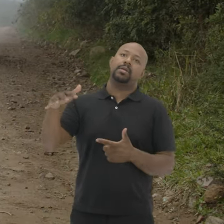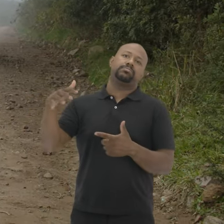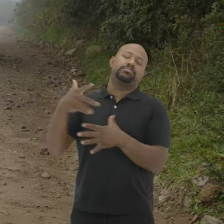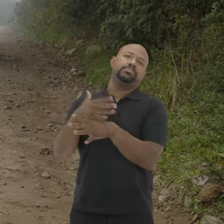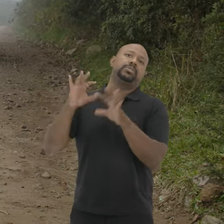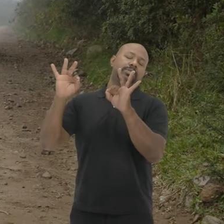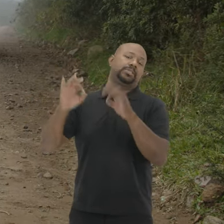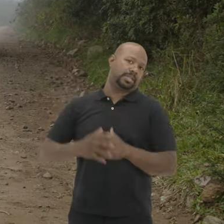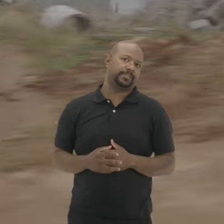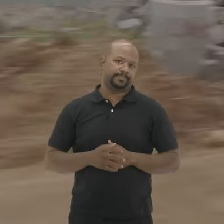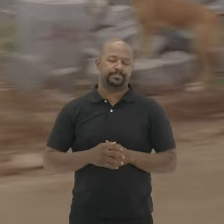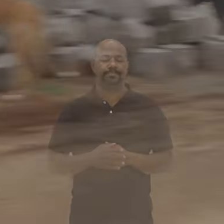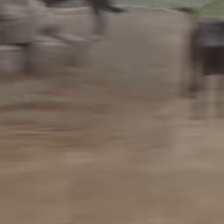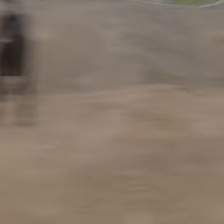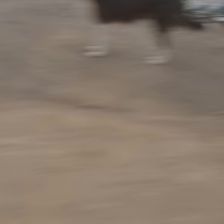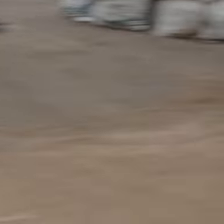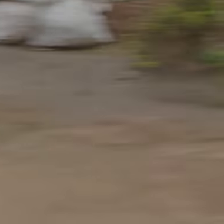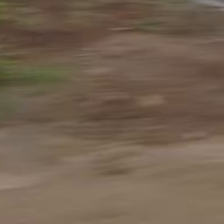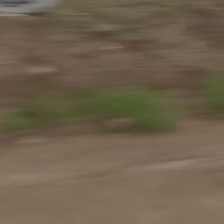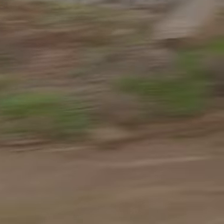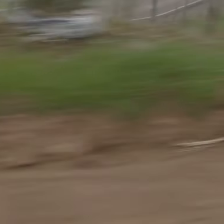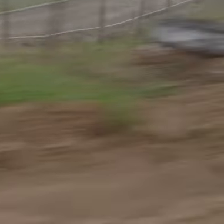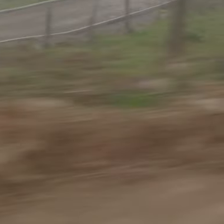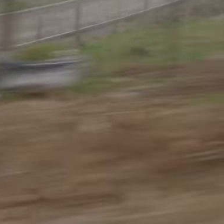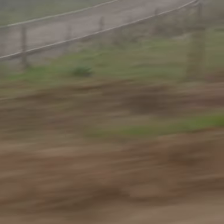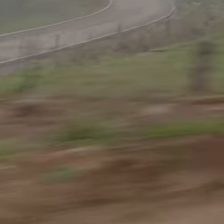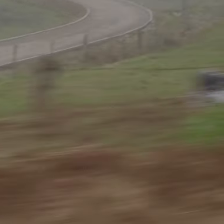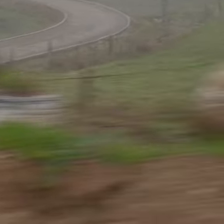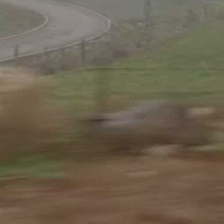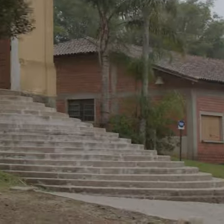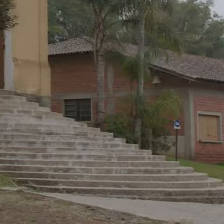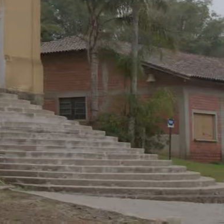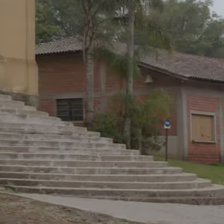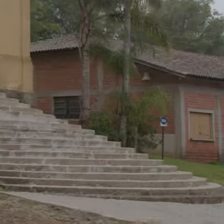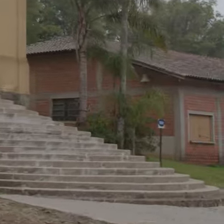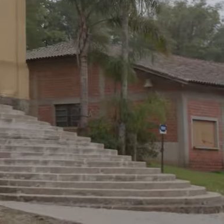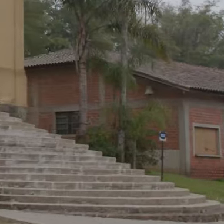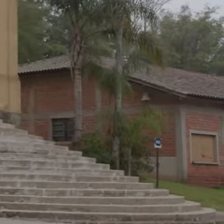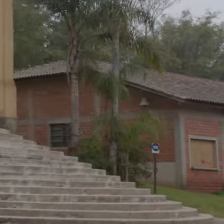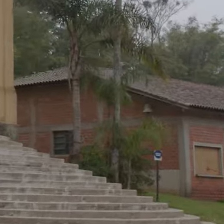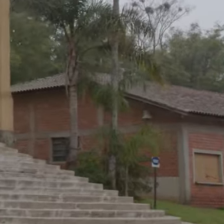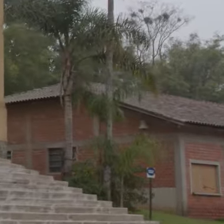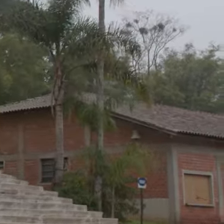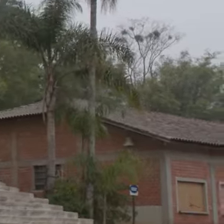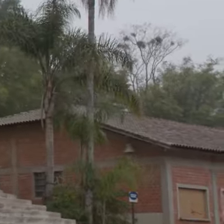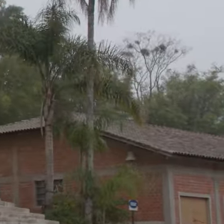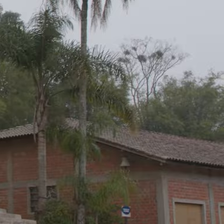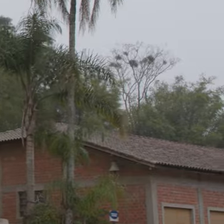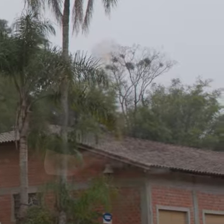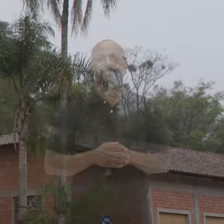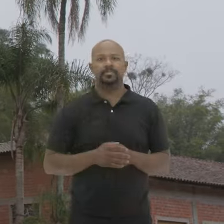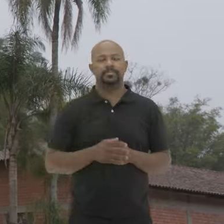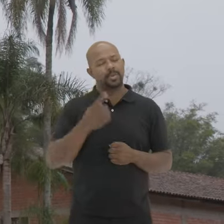meio urbano, assim. Detalhes construtivos das casas antigas, imagens da cidade e do carro em estrada de chão. Em letras brancas, conjunto